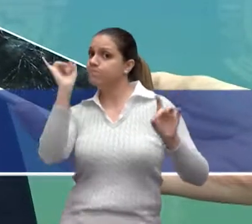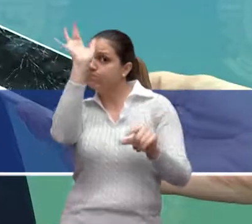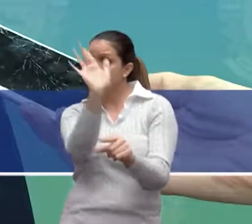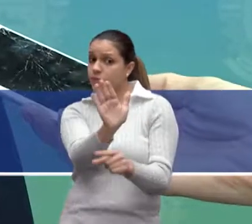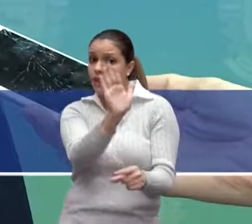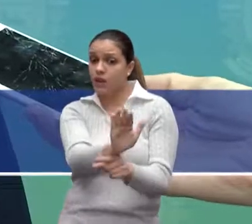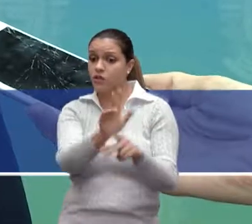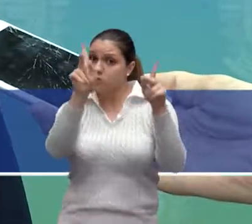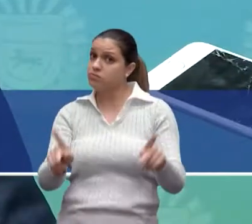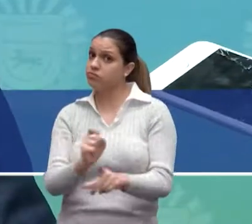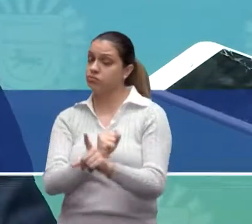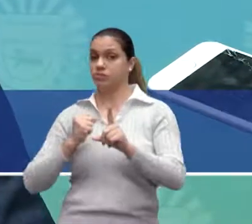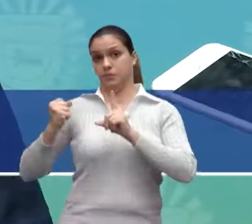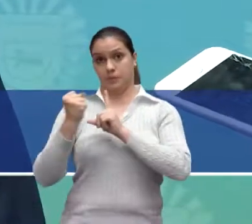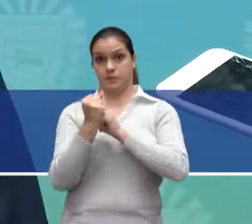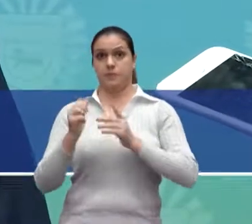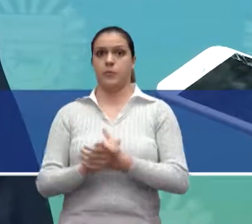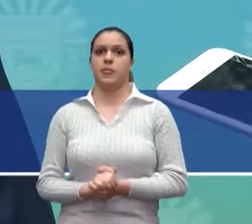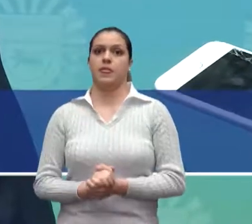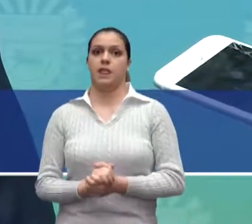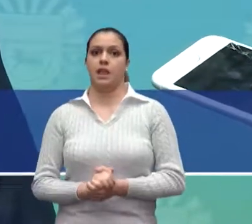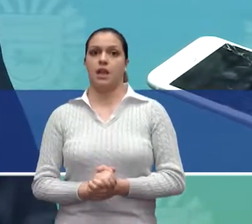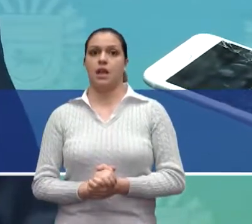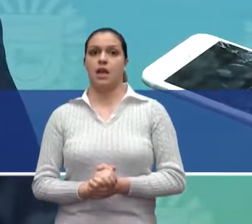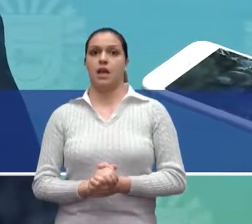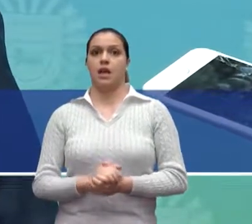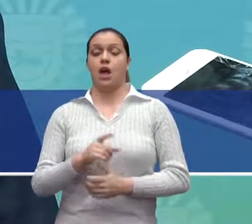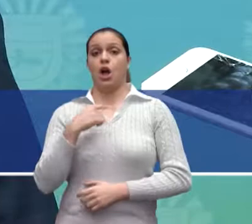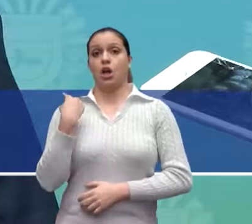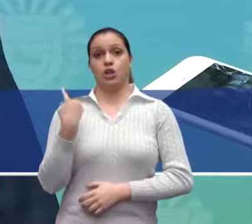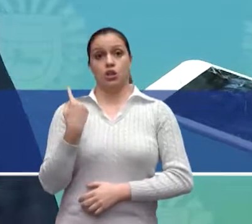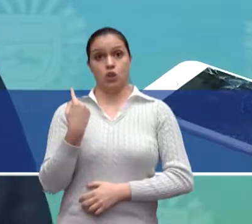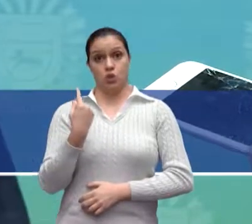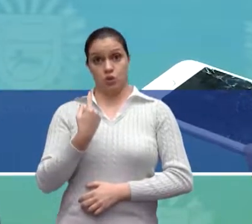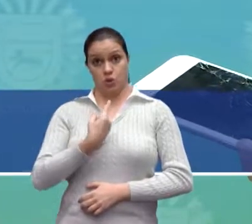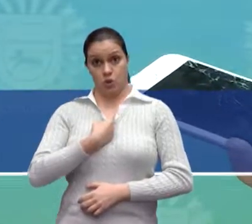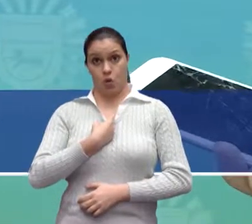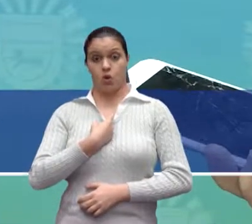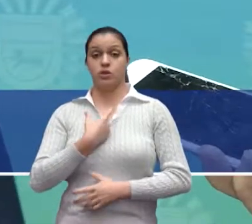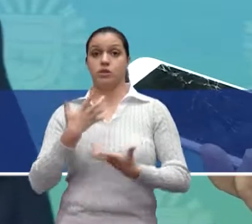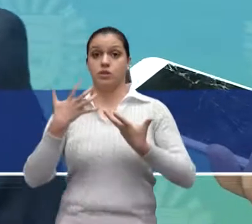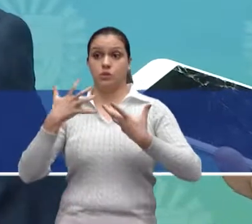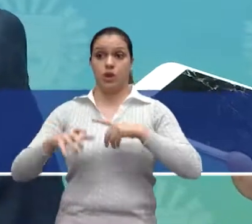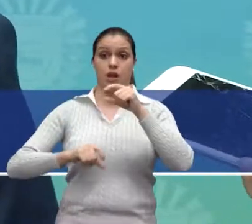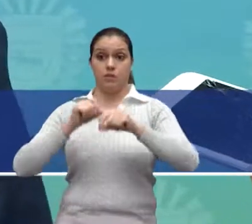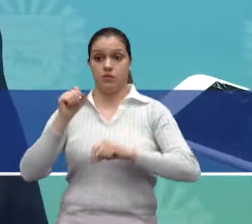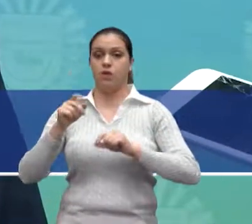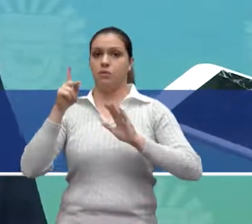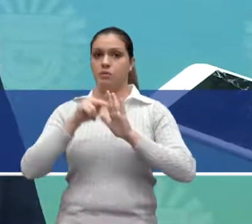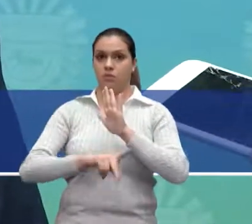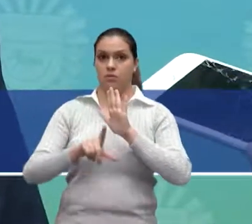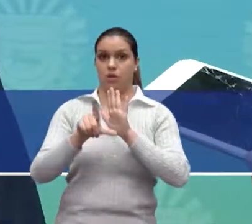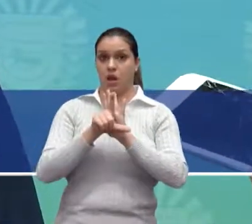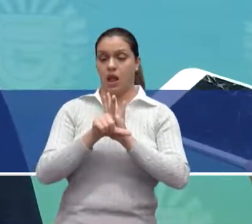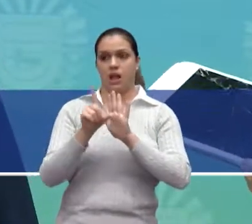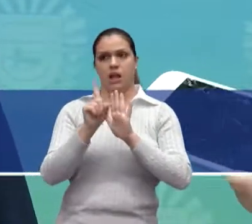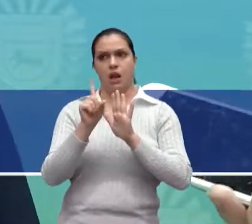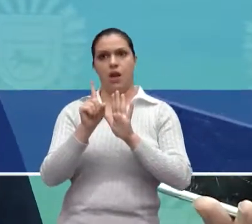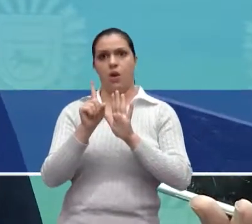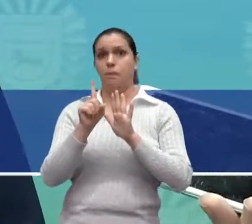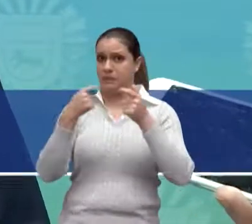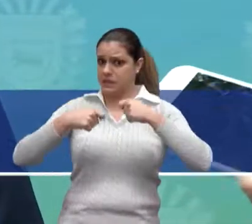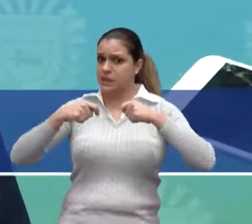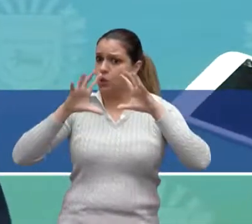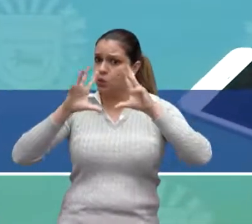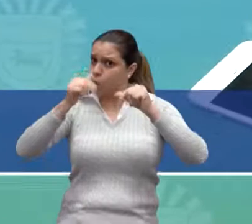religiosas como essenciais. A iniciativa do projeto é que não seja descumprido nenhuma norma aí do